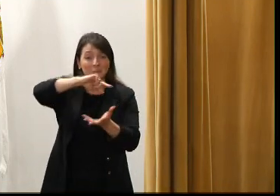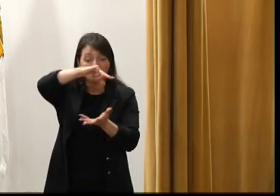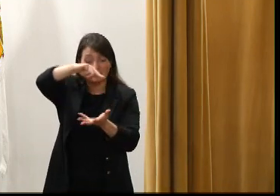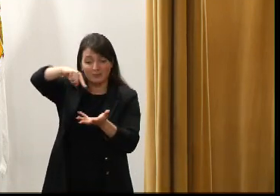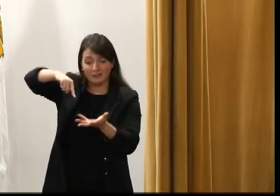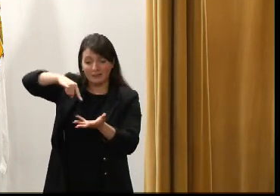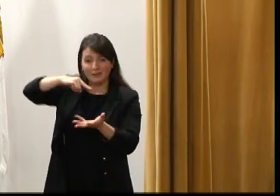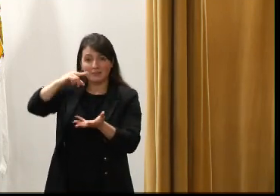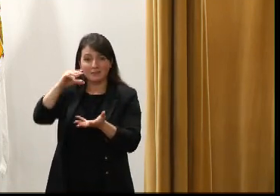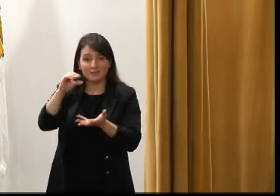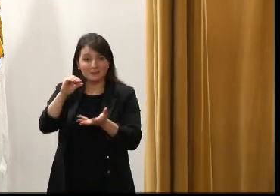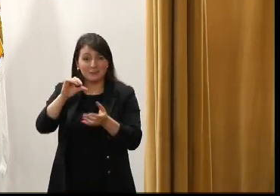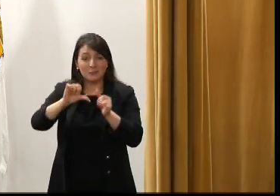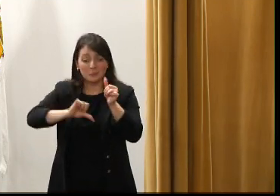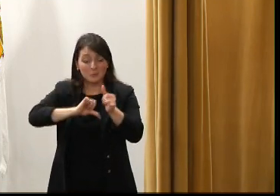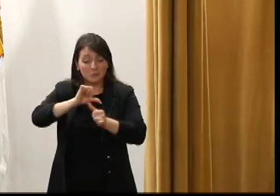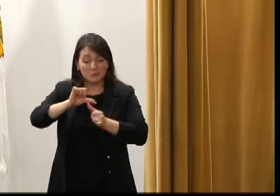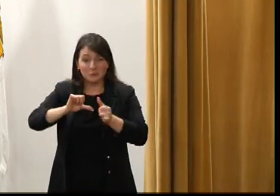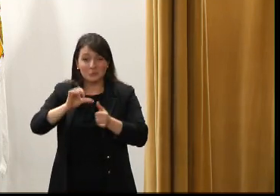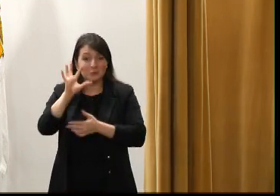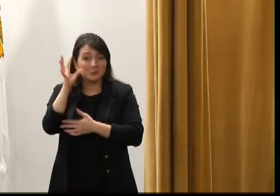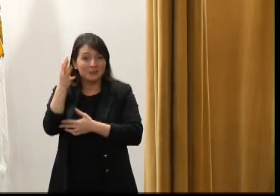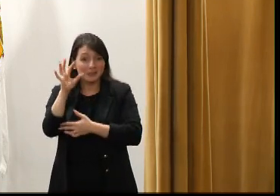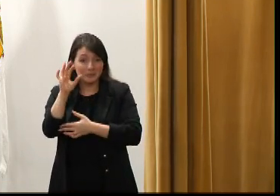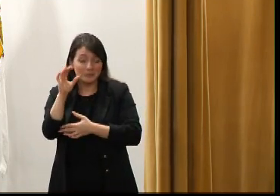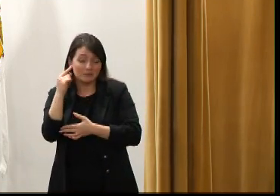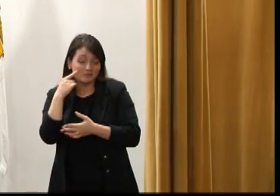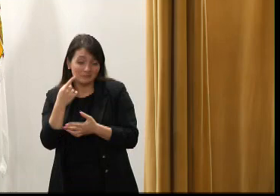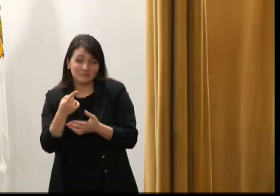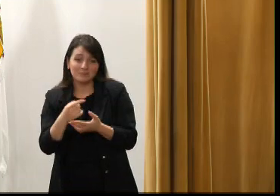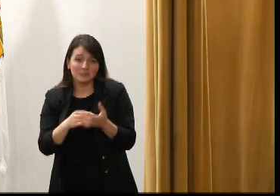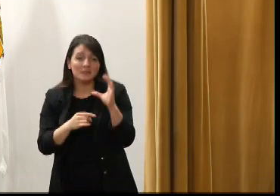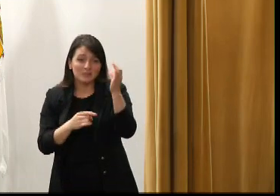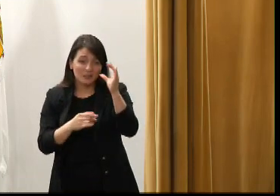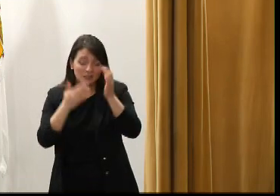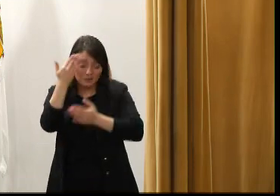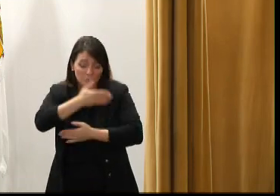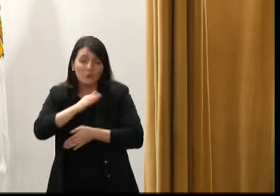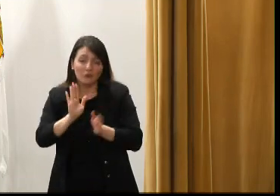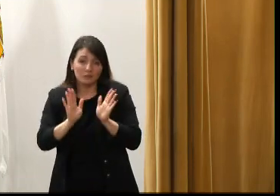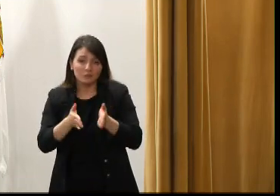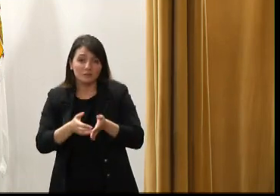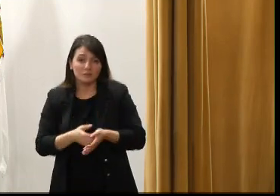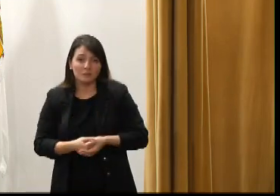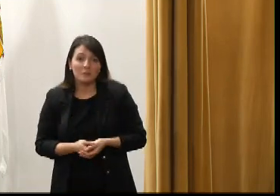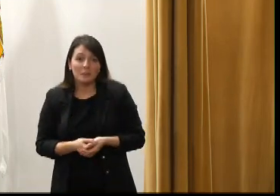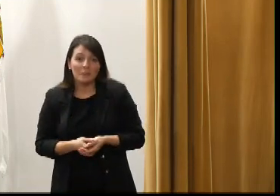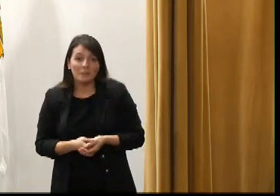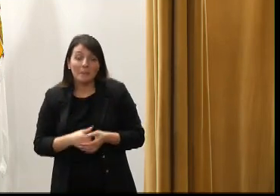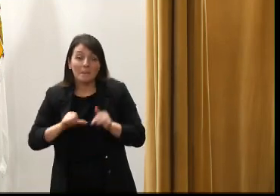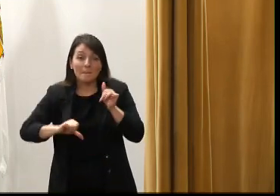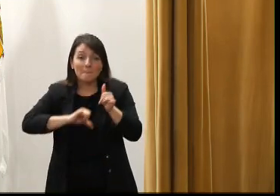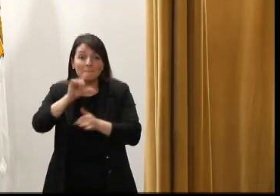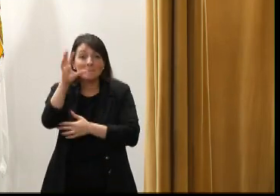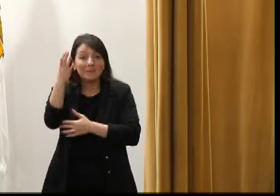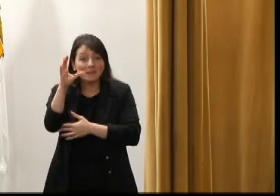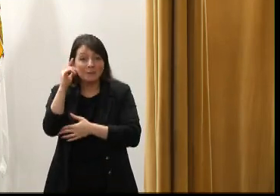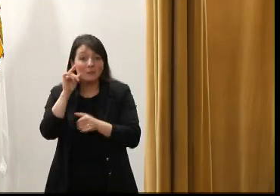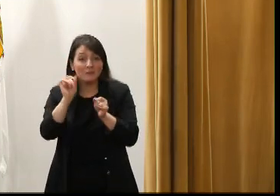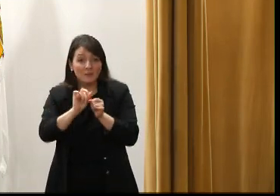Alteramos o clima, isso é cientificamente comprovado. Essa alteração do clima é feita por atividades